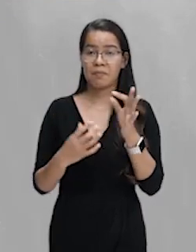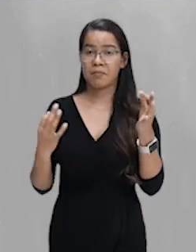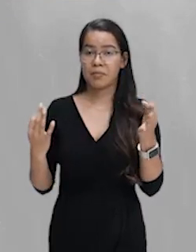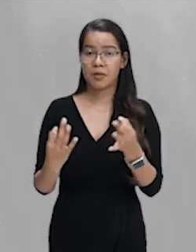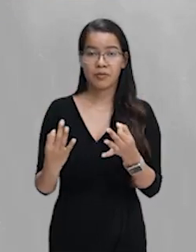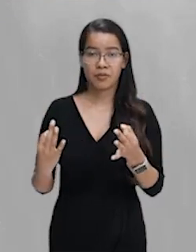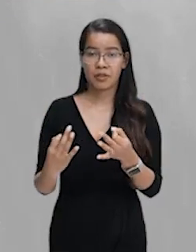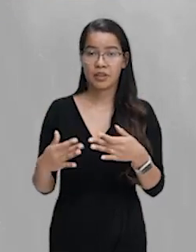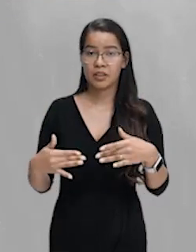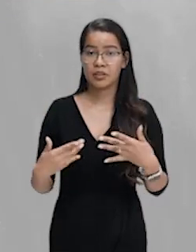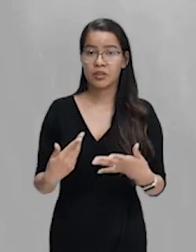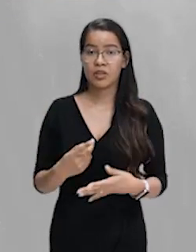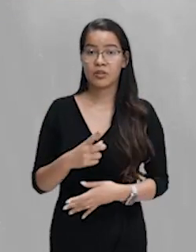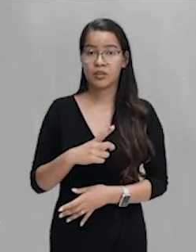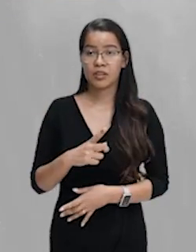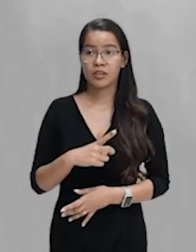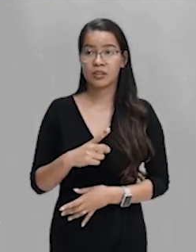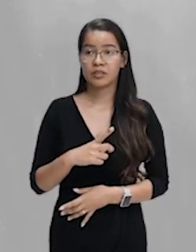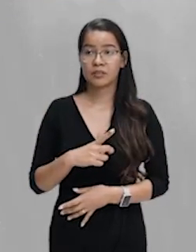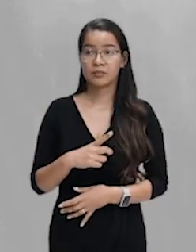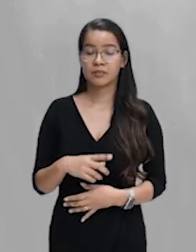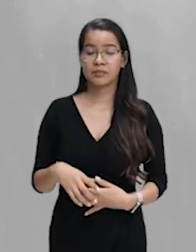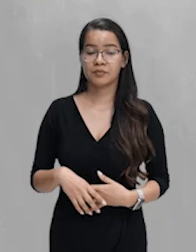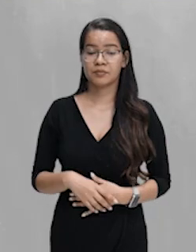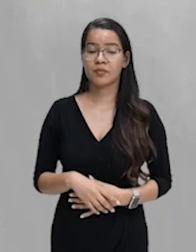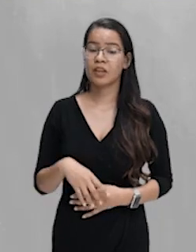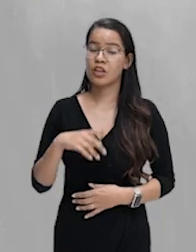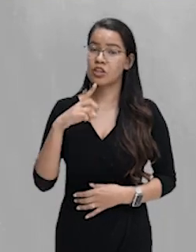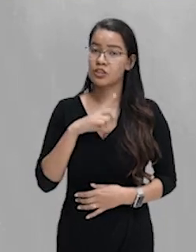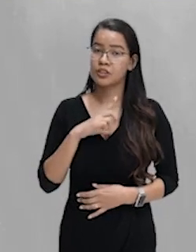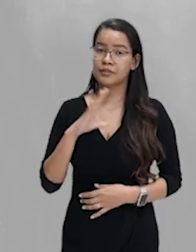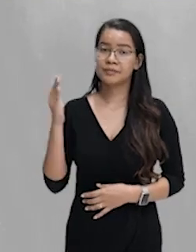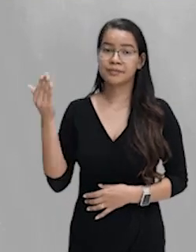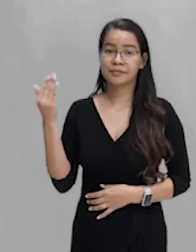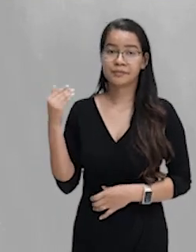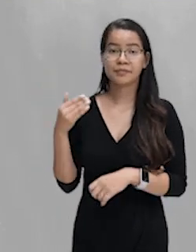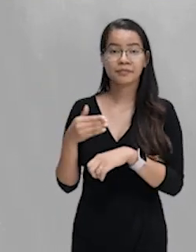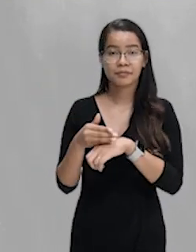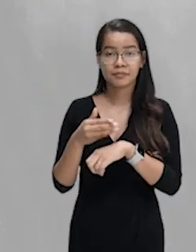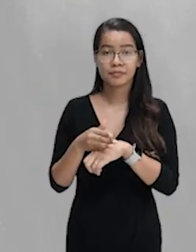perfeitamente. Então, eu tenho aqui havia praticado,